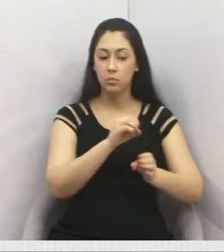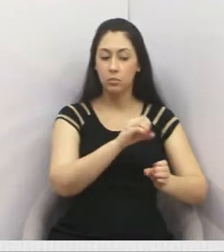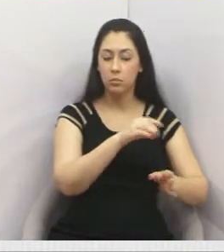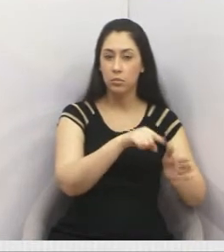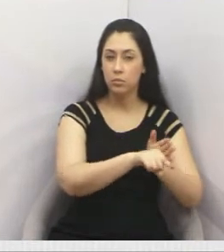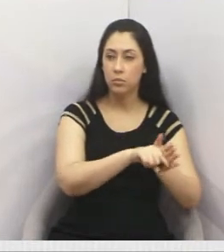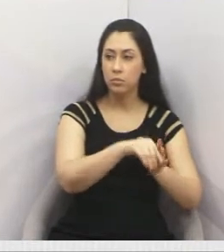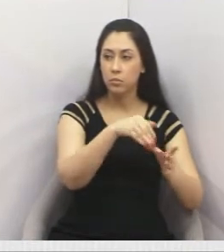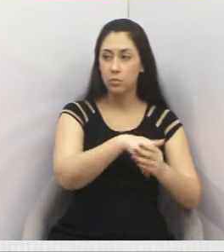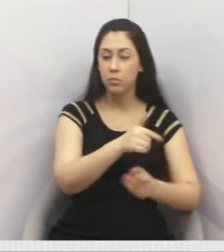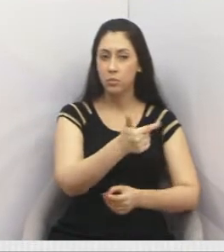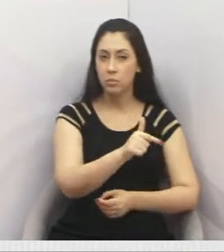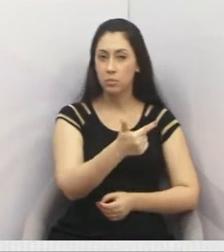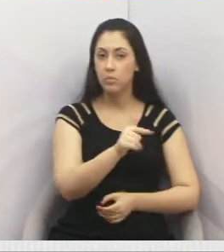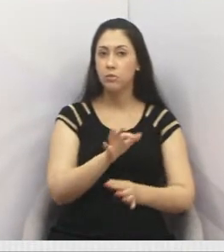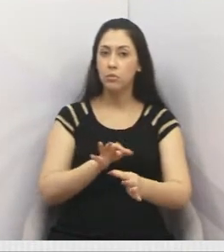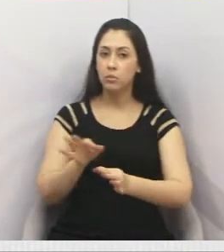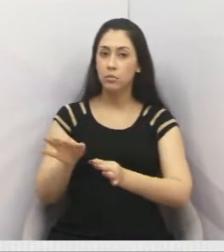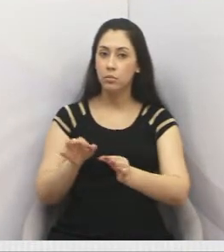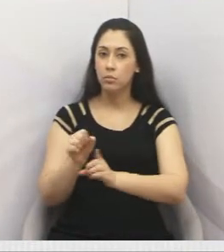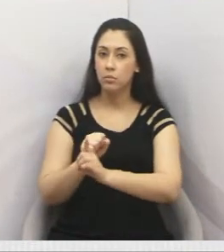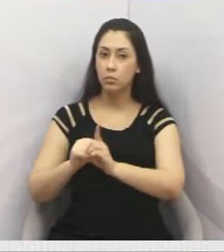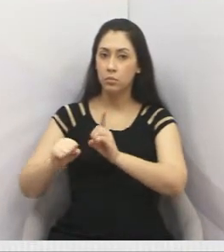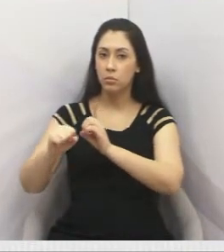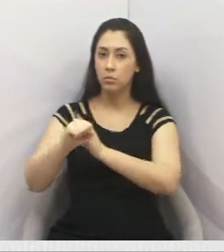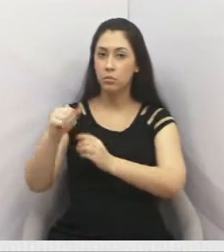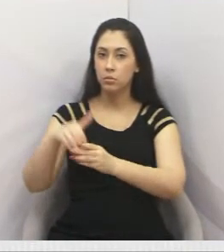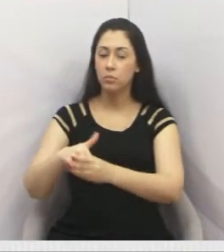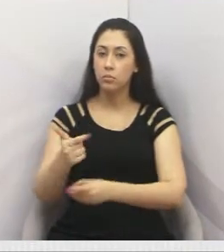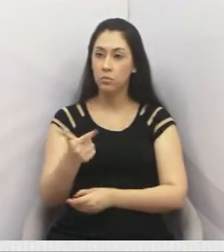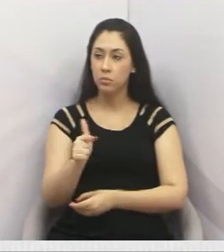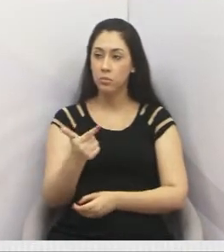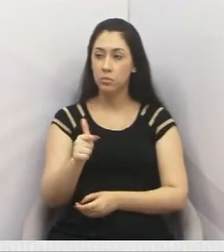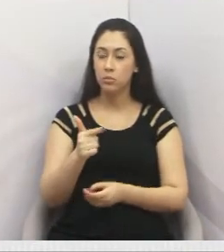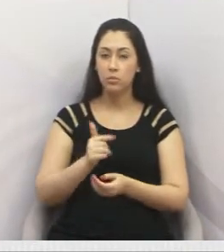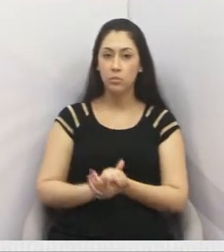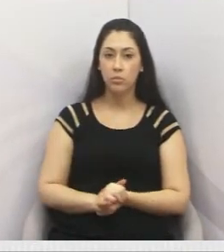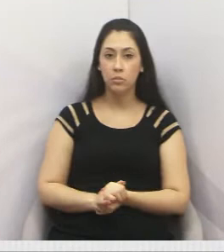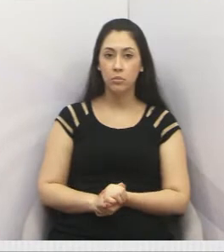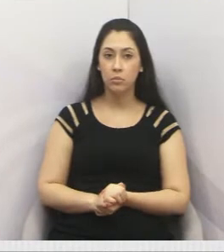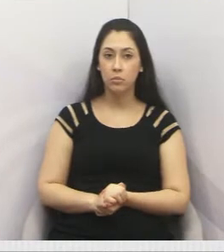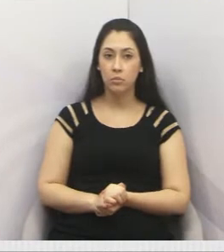de pesquisa em branco, organização da sociedade civil em branco.